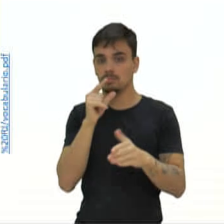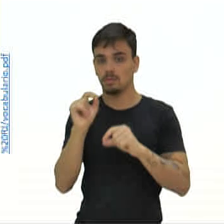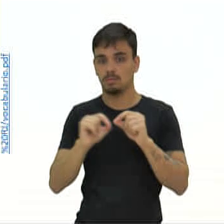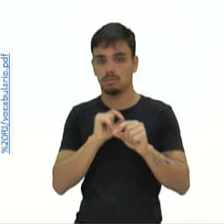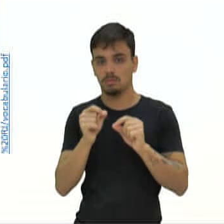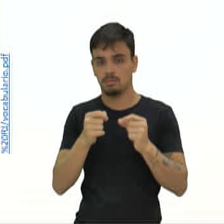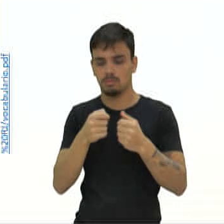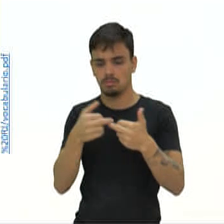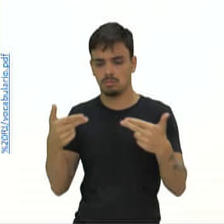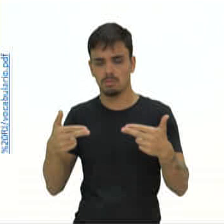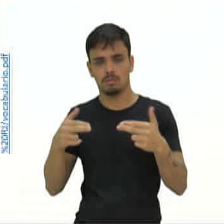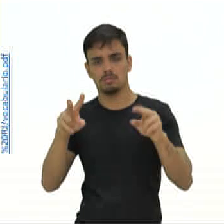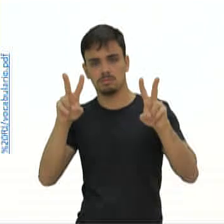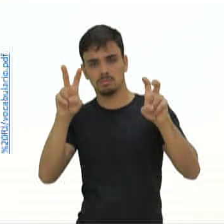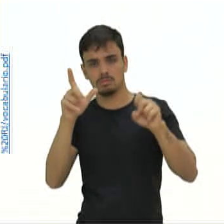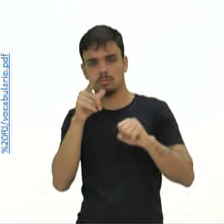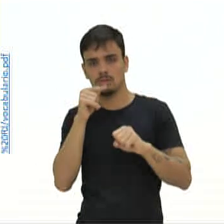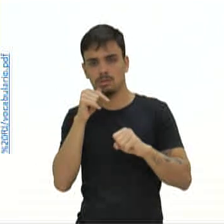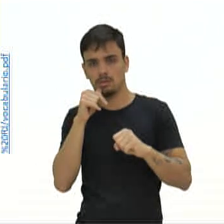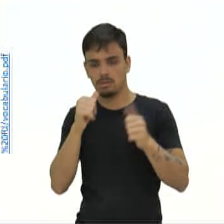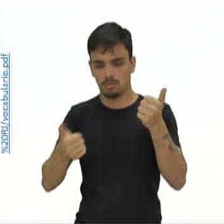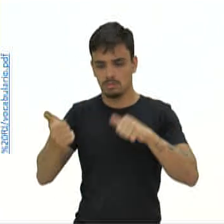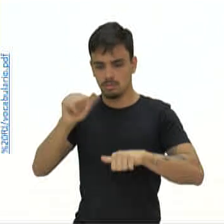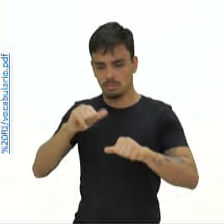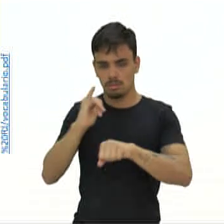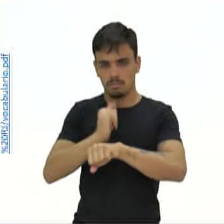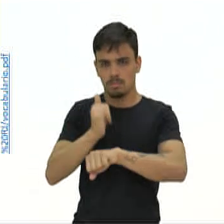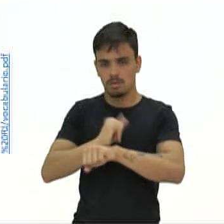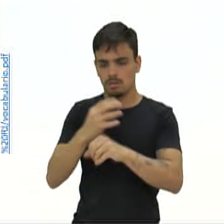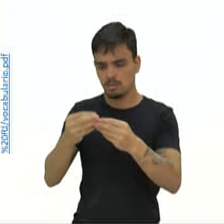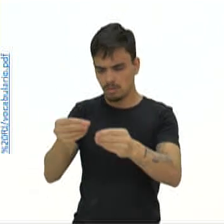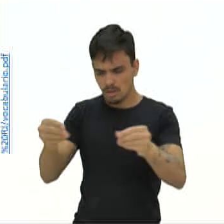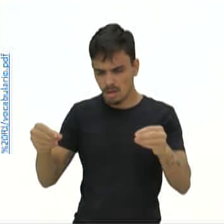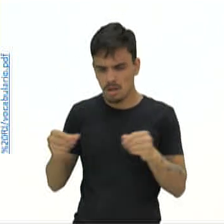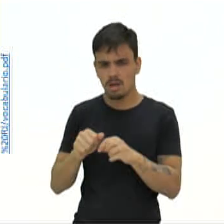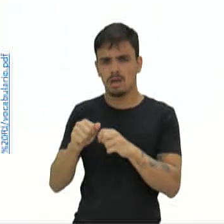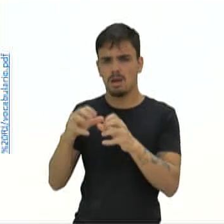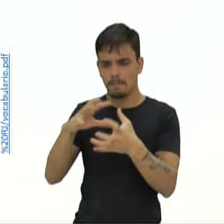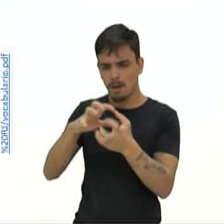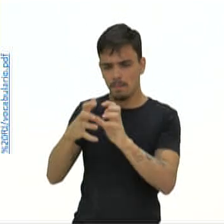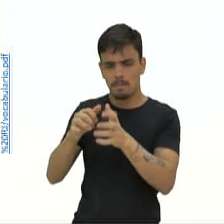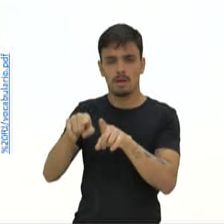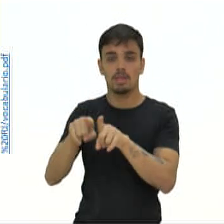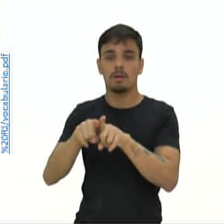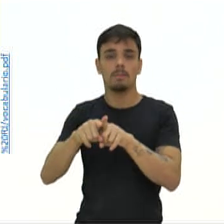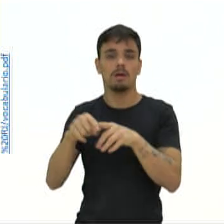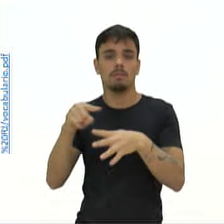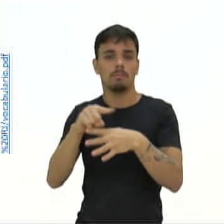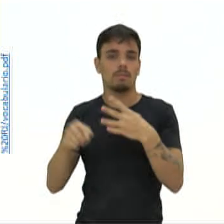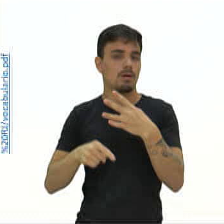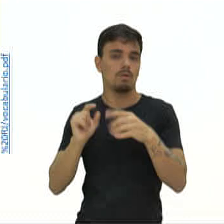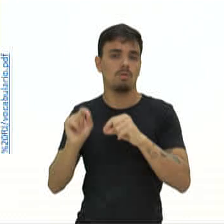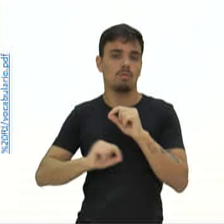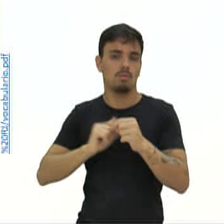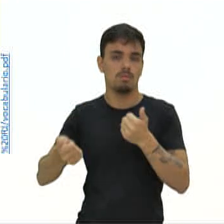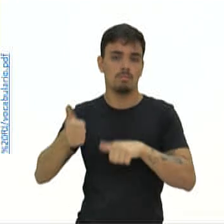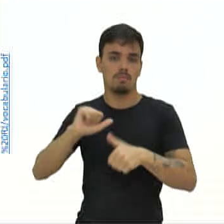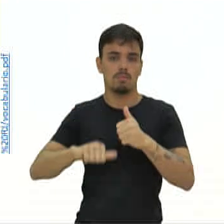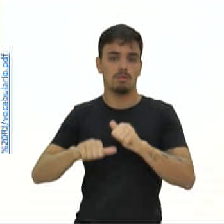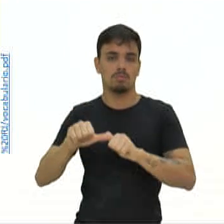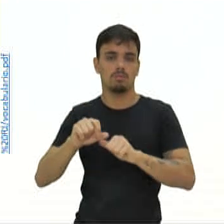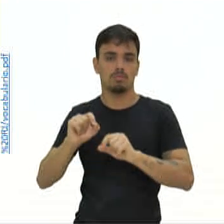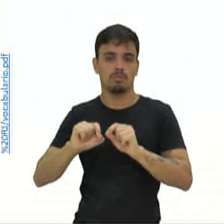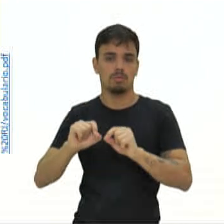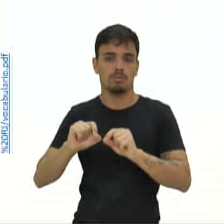ou qualquer corpo d'água pelo acúmulo de substâncias minerais, areia, argila, etc. Ou produtos orgânicos, né,